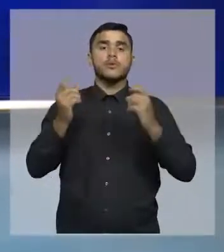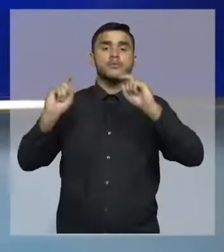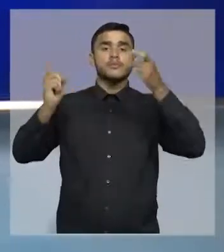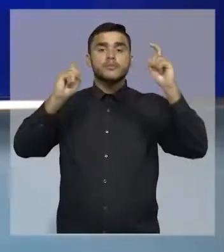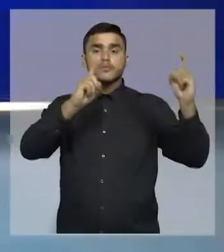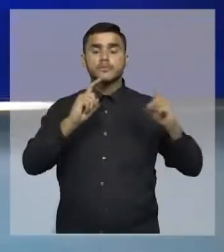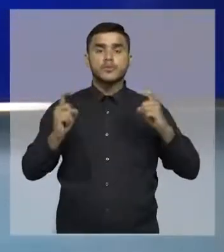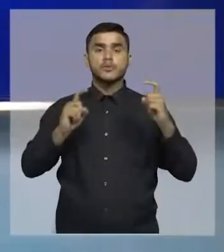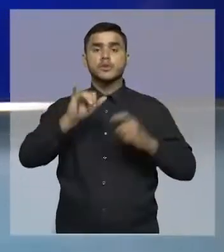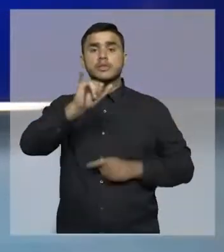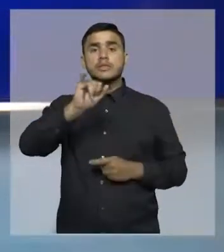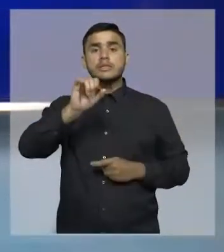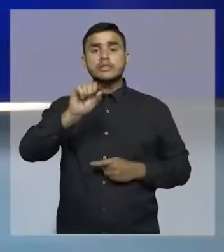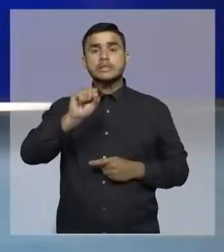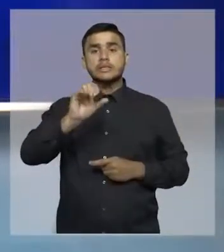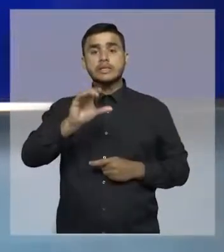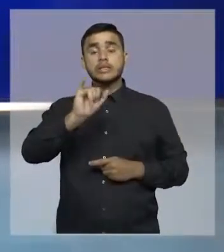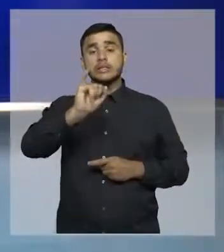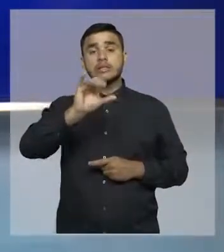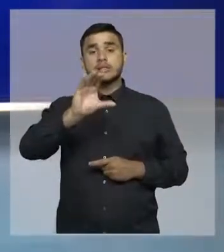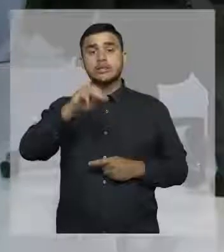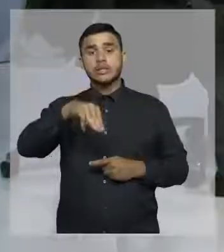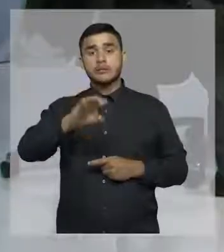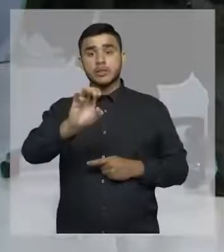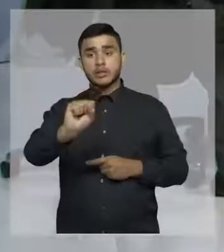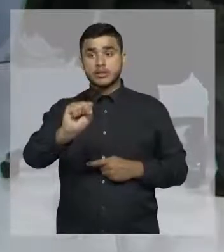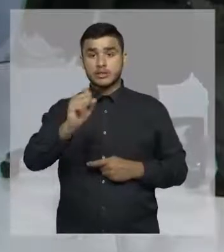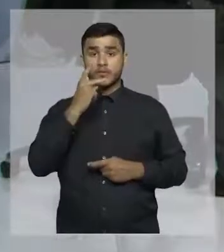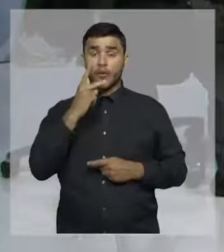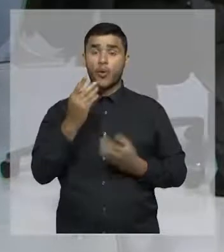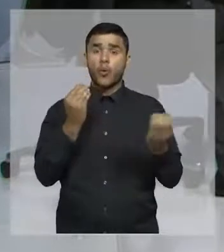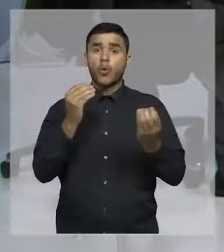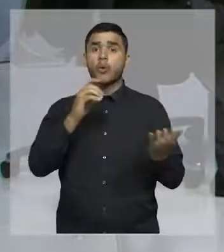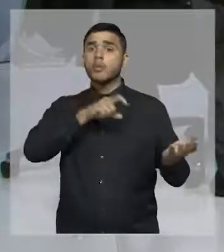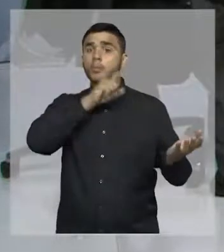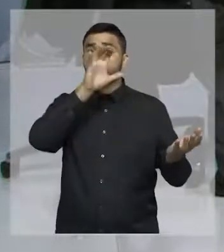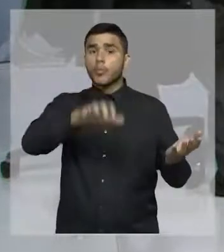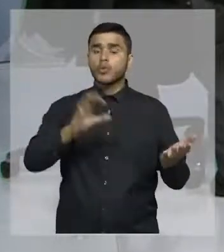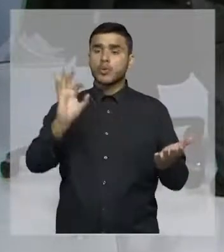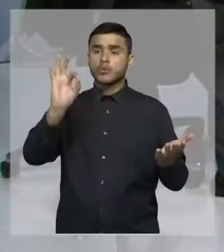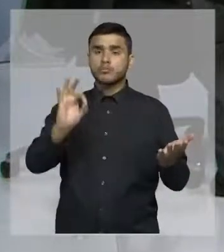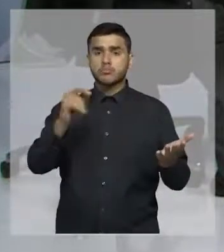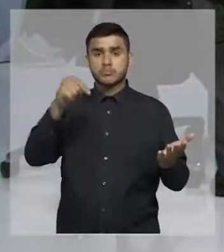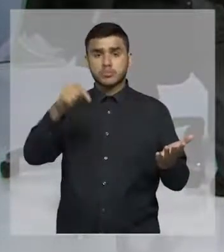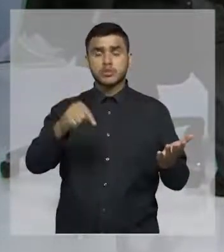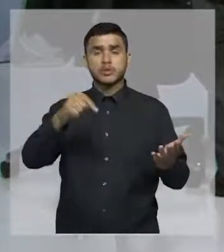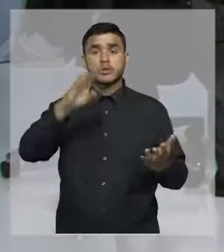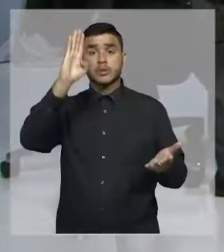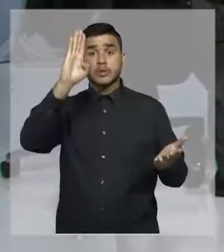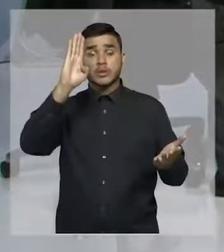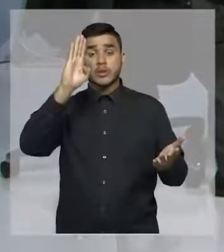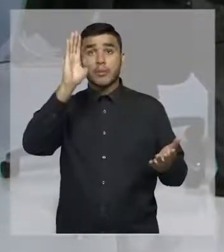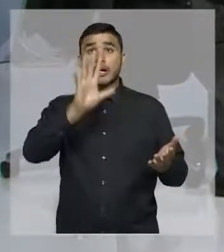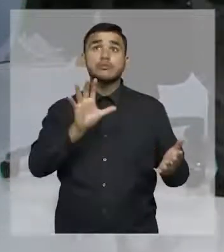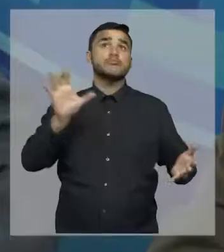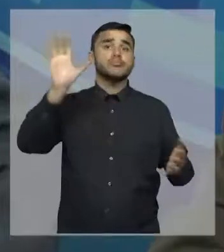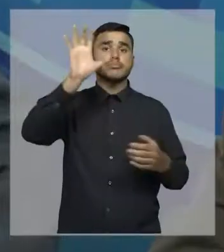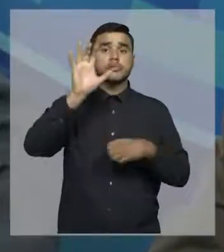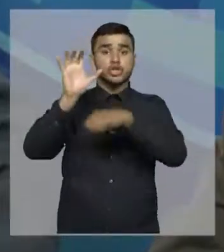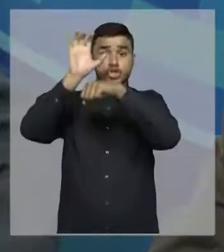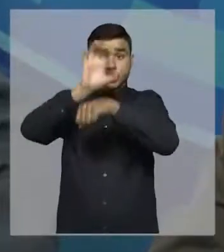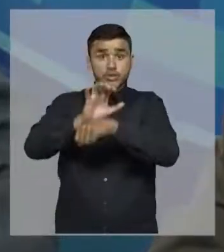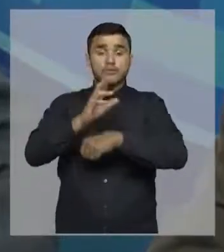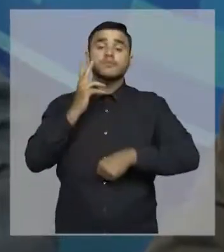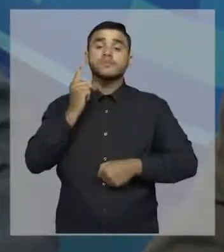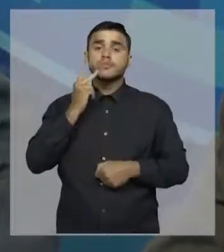que incide sobre o combustível, que no caso, por exemplo, do Ceará, que é superior ao que é cobrado no Rio Grande